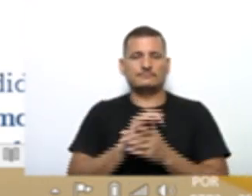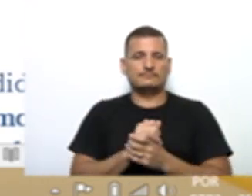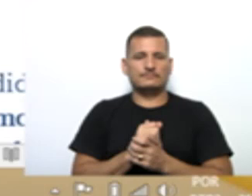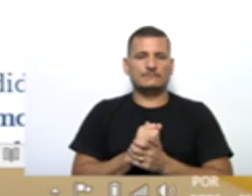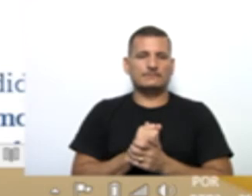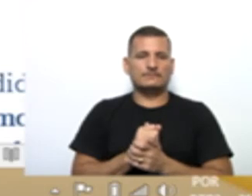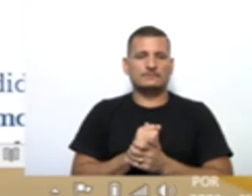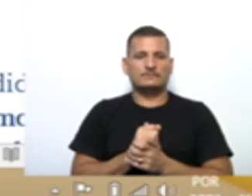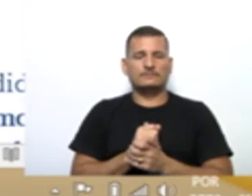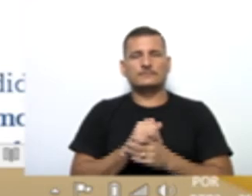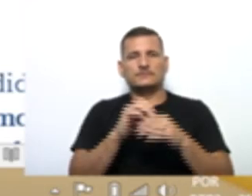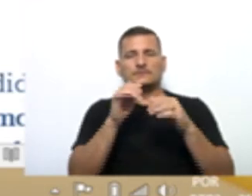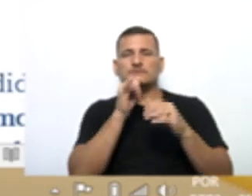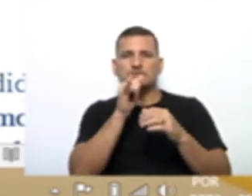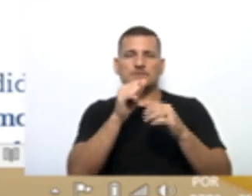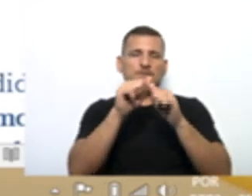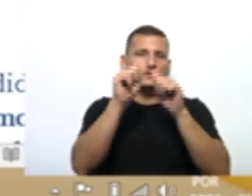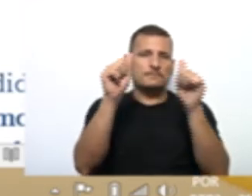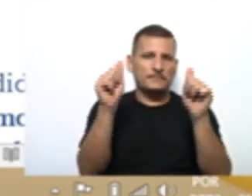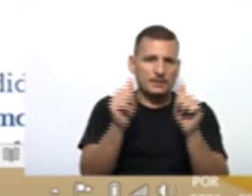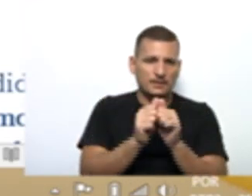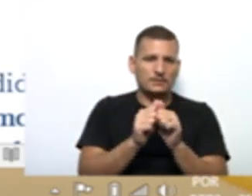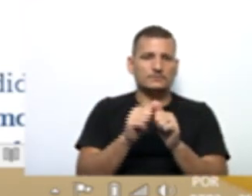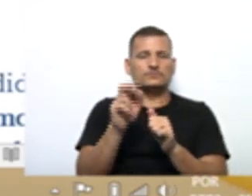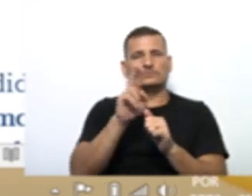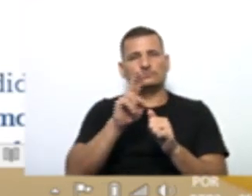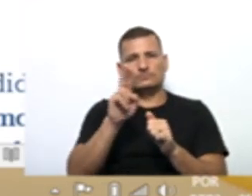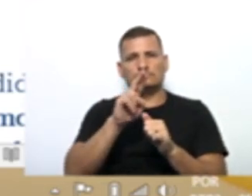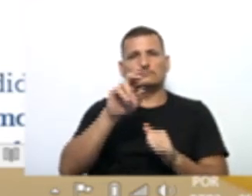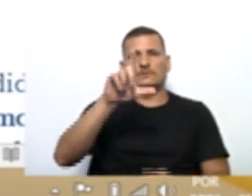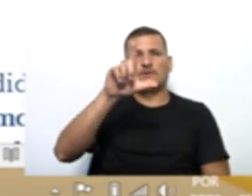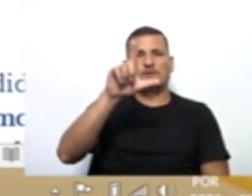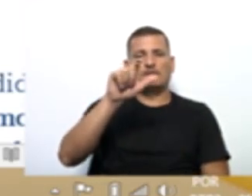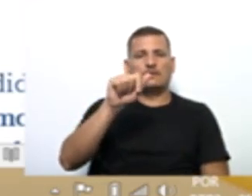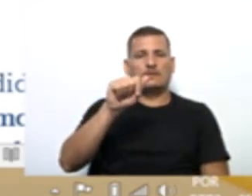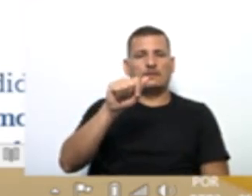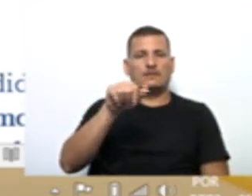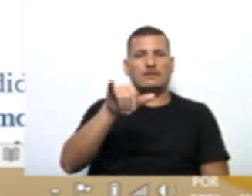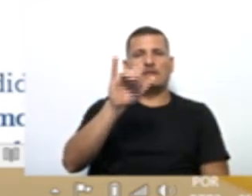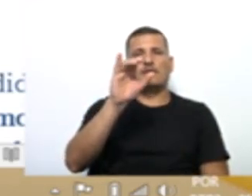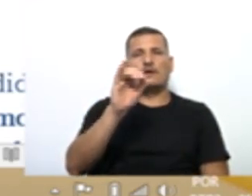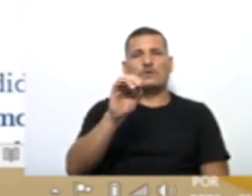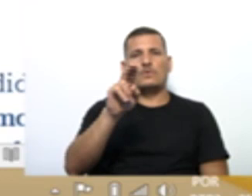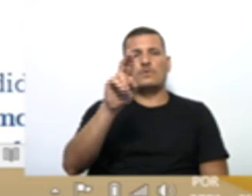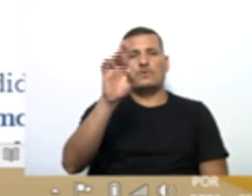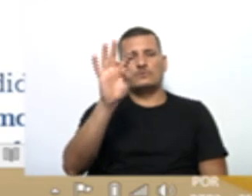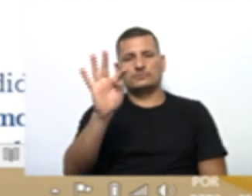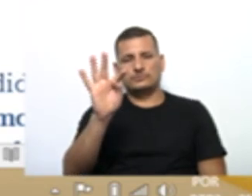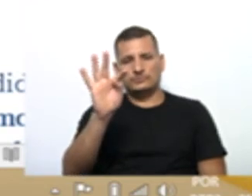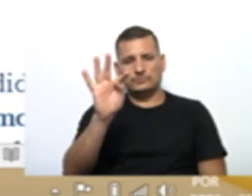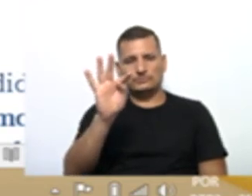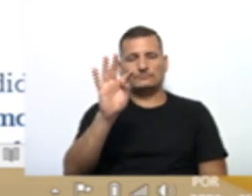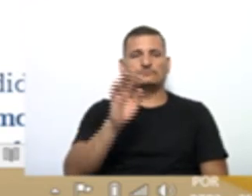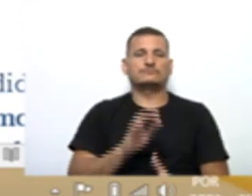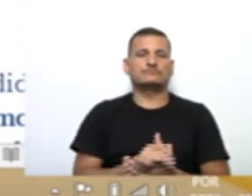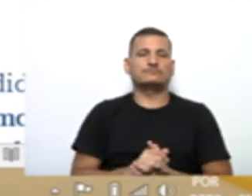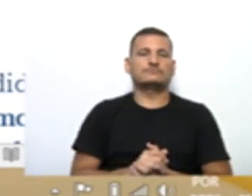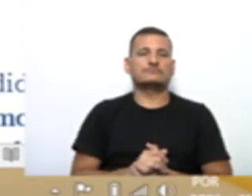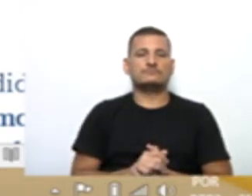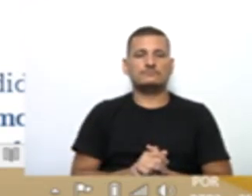nós utilizamos a aba do layout. Dentro da aba do layout, nós temos a paleta de configurar